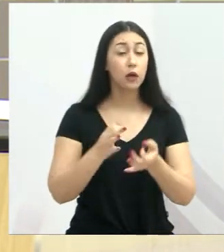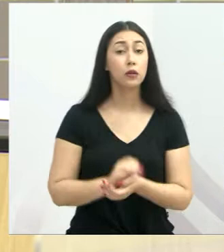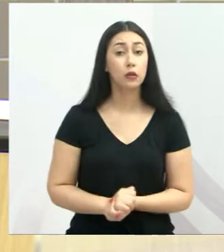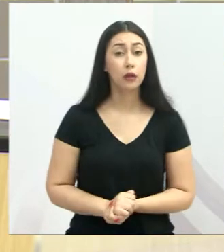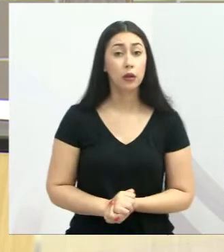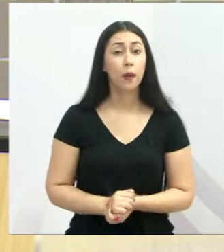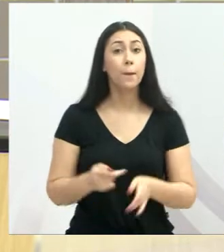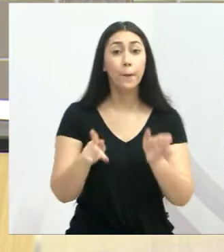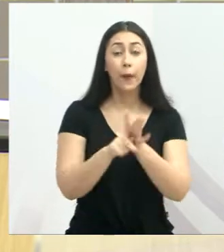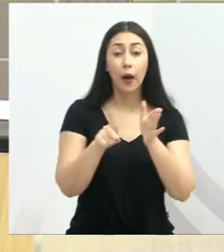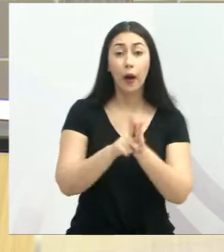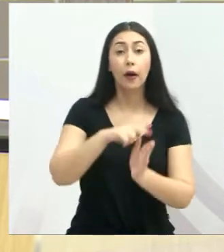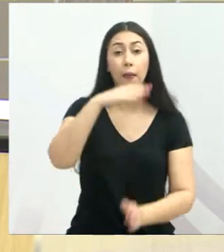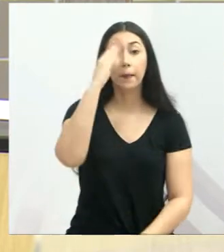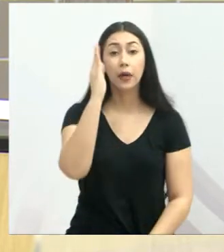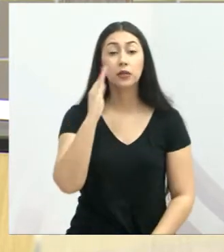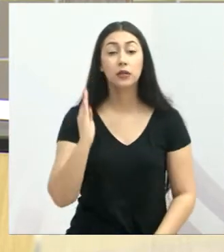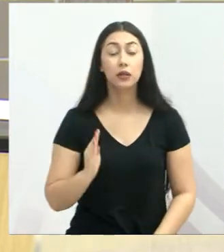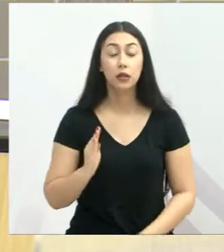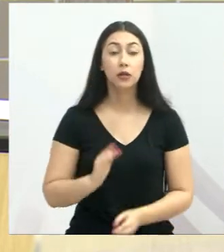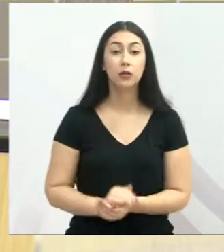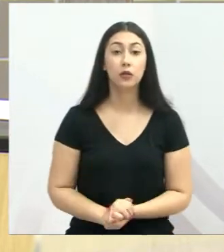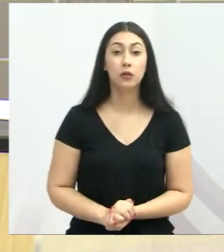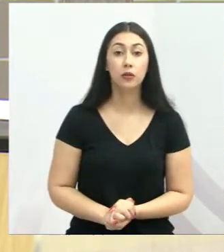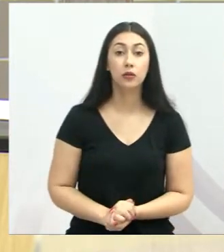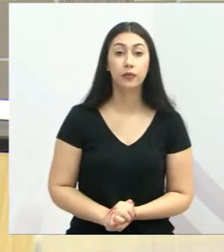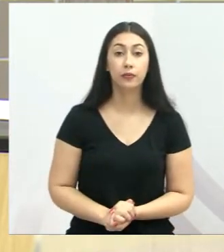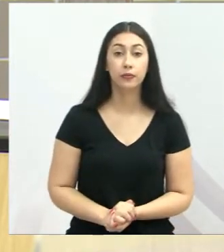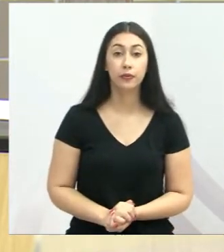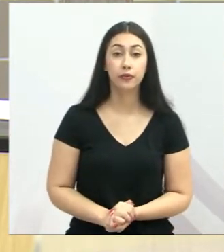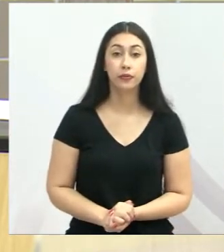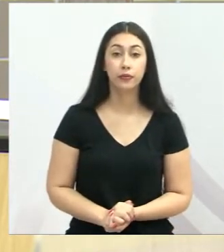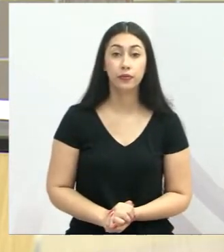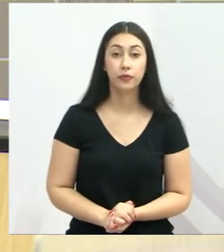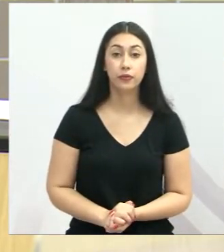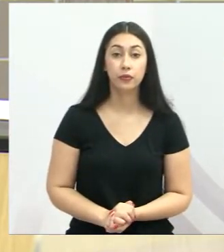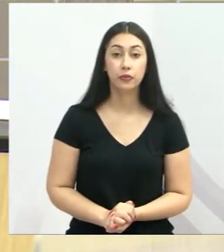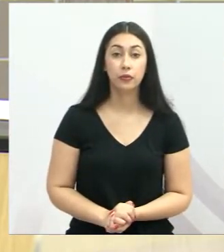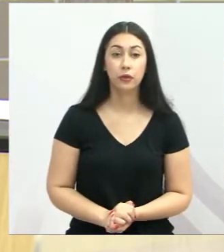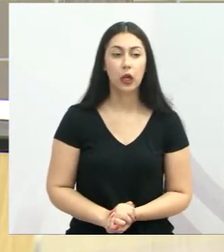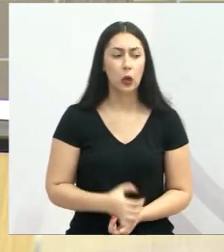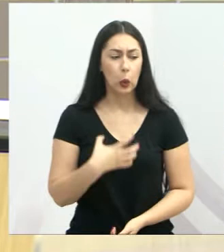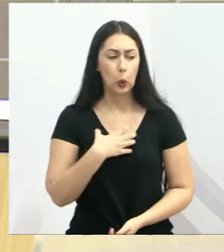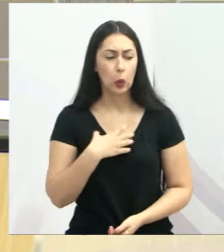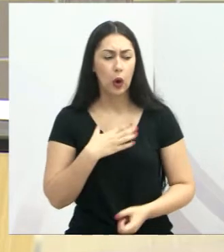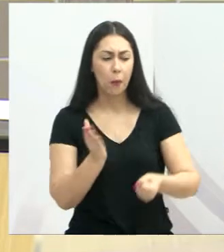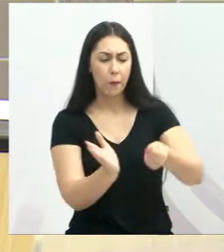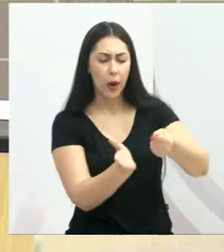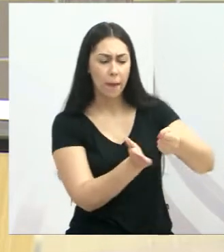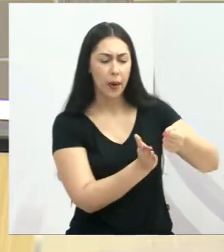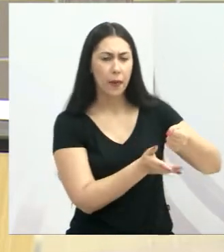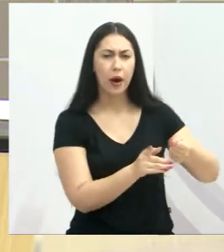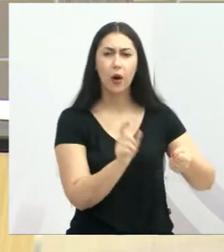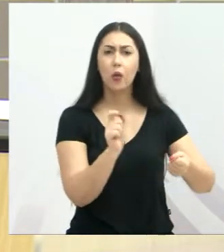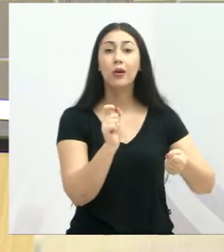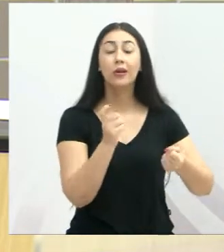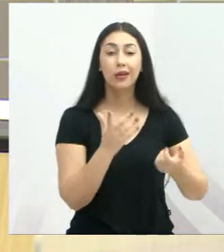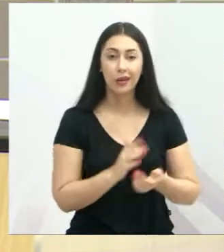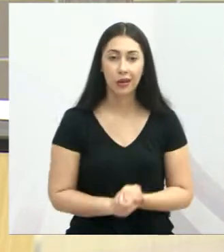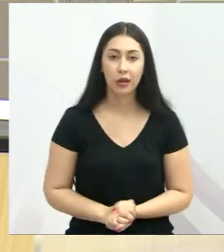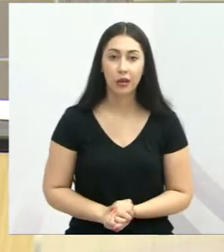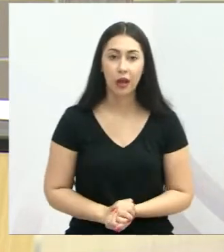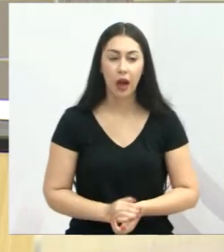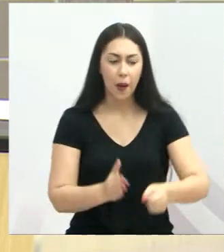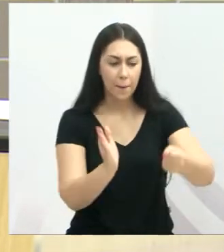totalmente brasileira, chamada de Electro-Herb. Tal metodologia resume-se em não realizar